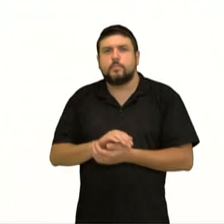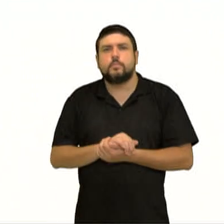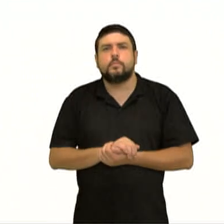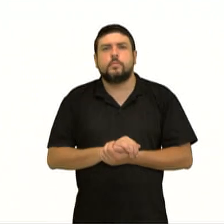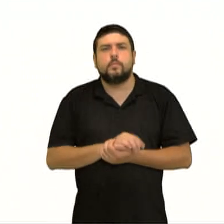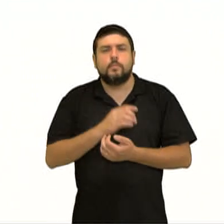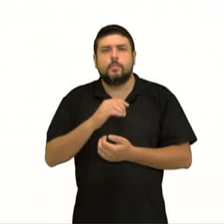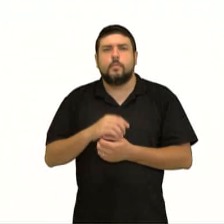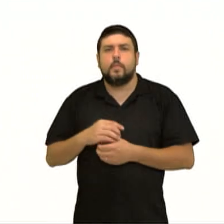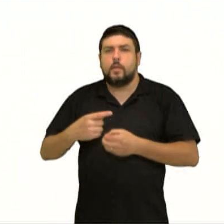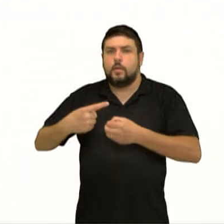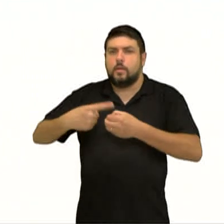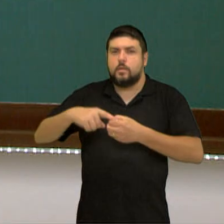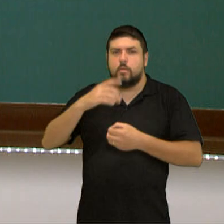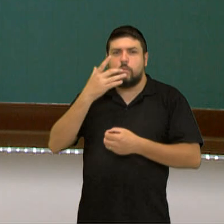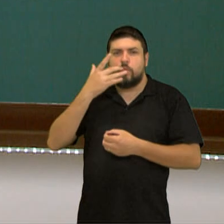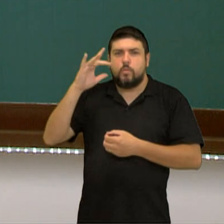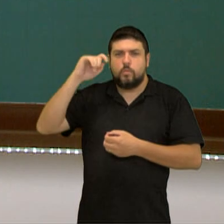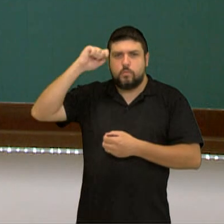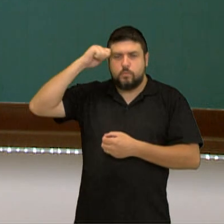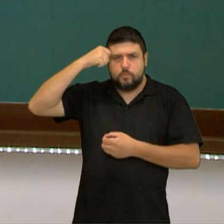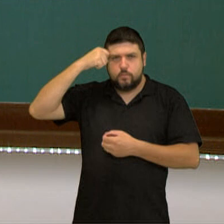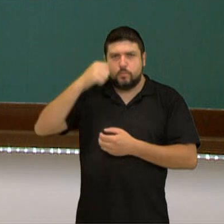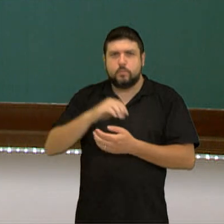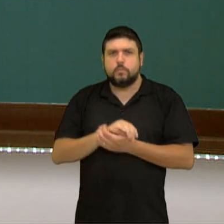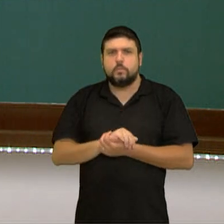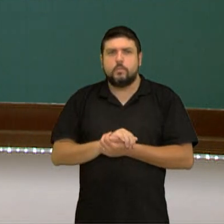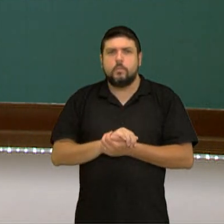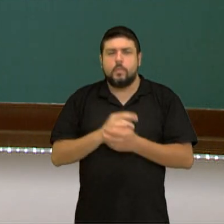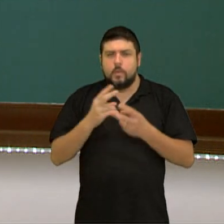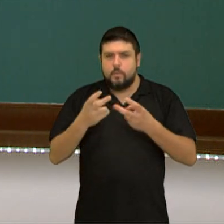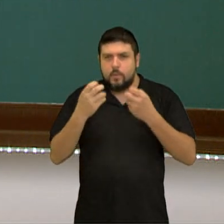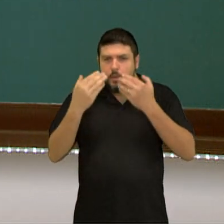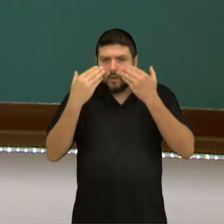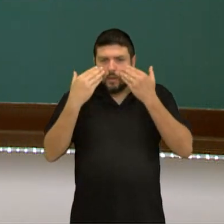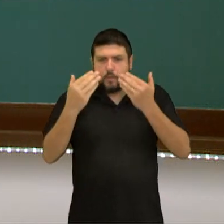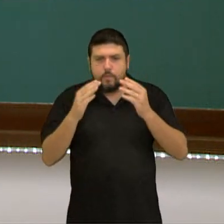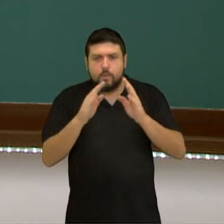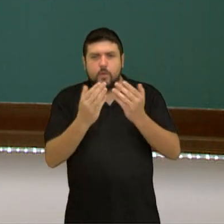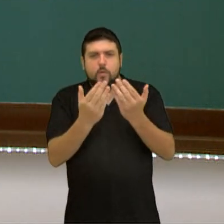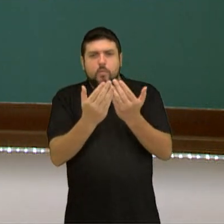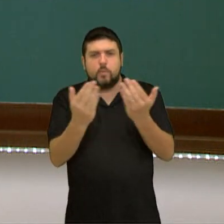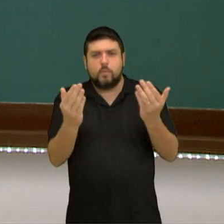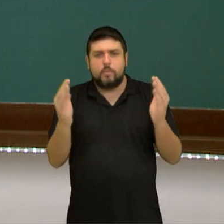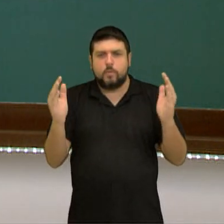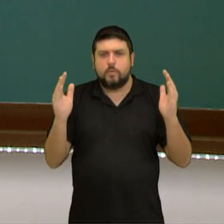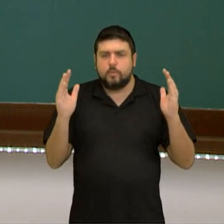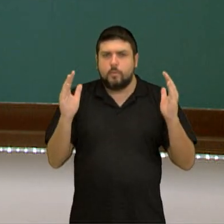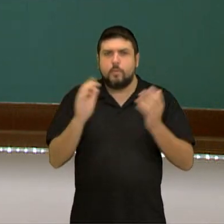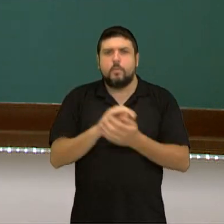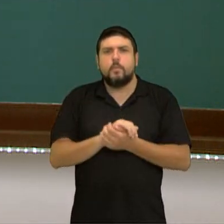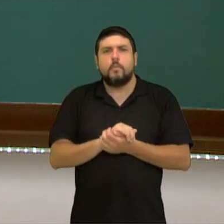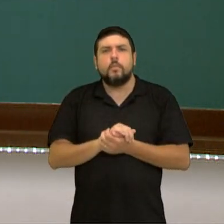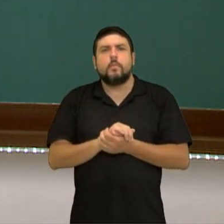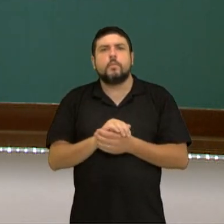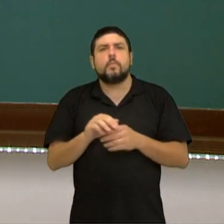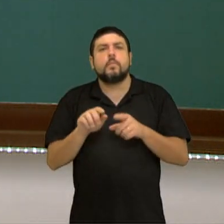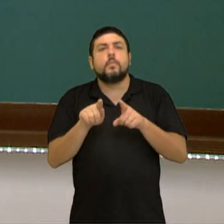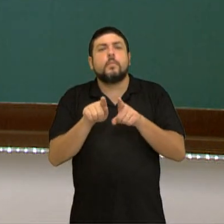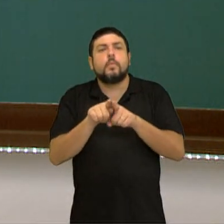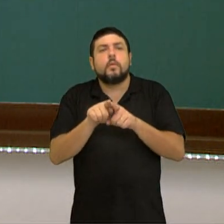Preto. Olha o hexagonal aqui na frente, né? As duas colunas, a riqueza das talhas